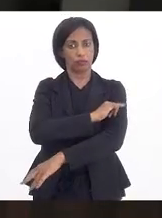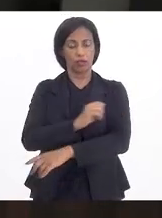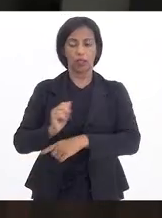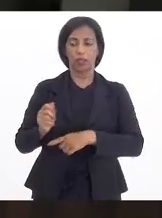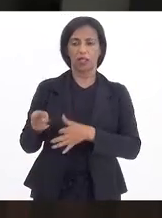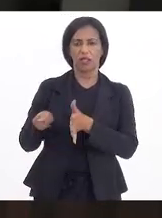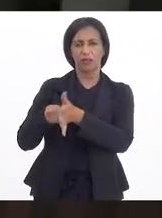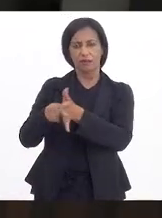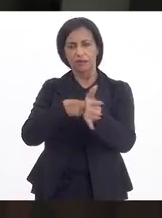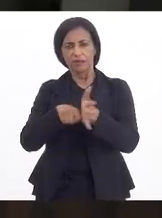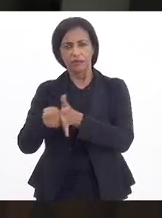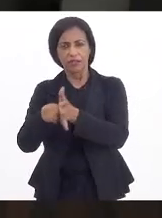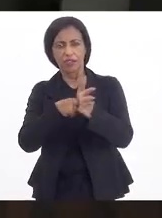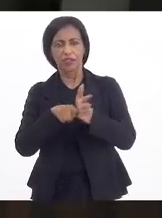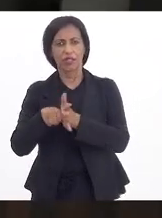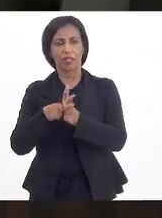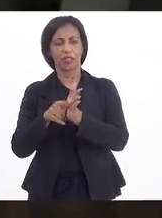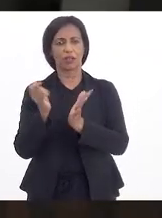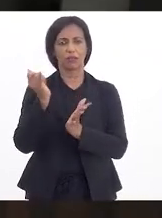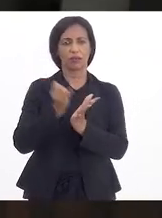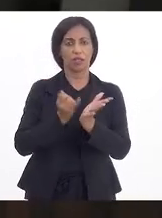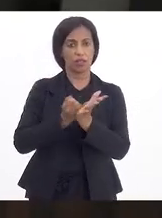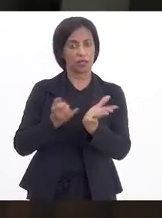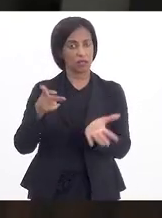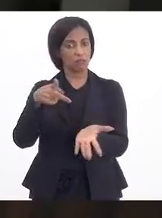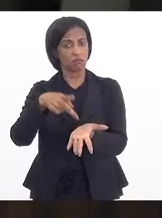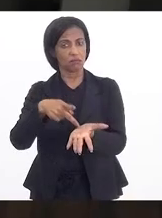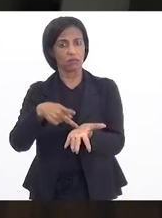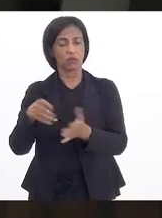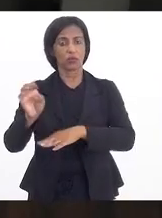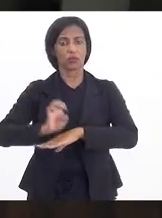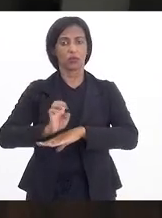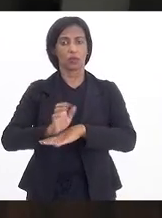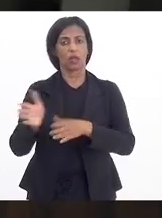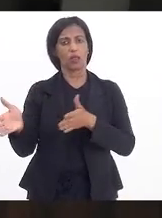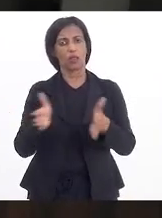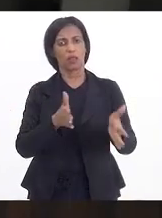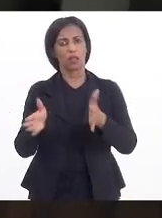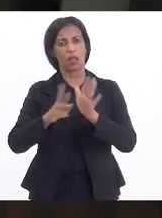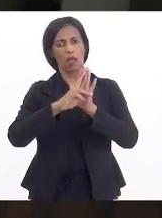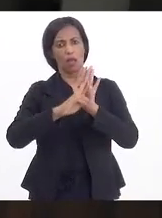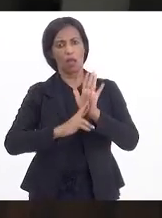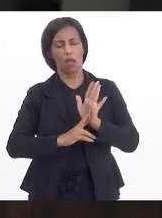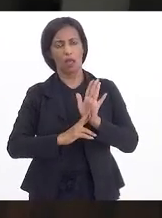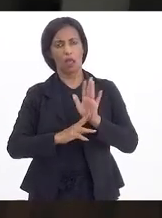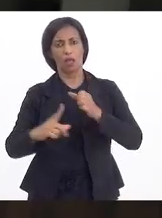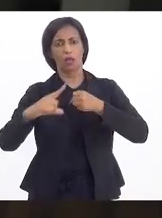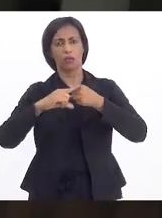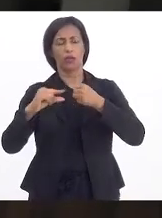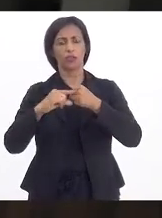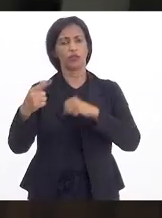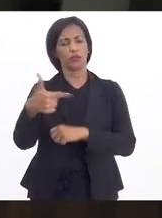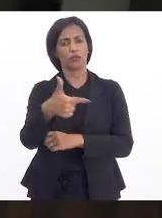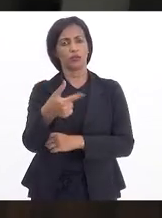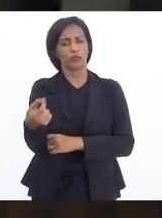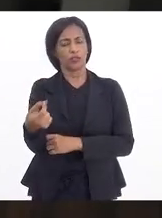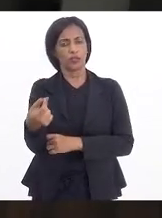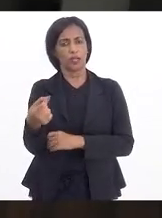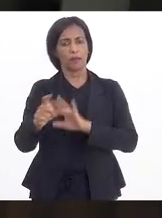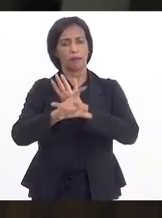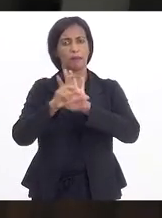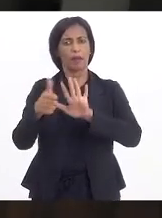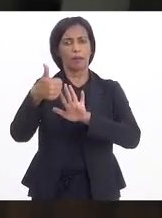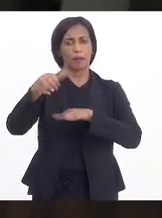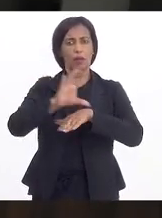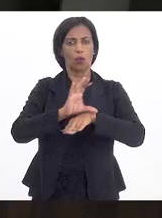sindicalização remota em Bloco das receitas originárias do Estado decorrente as regras descritas no artigo vigésimo para o